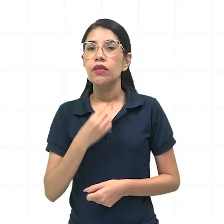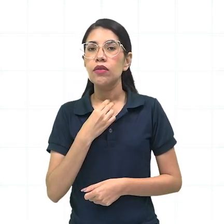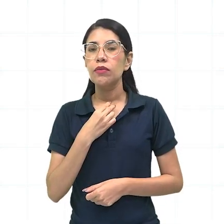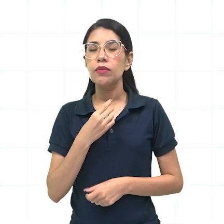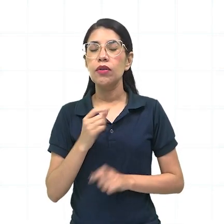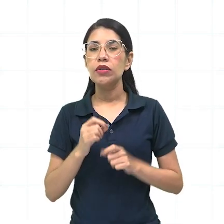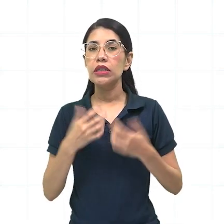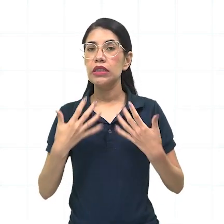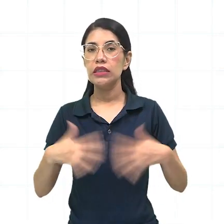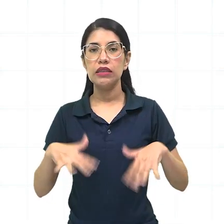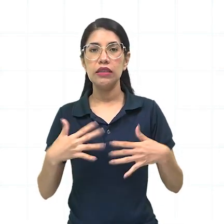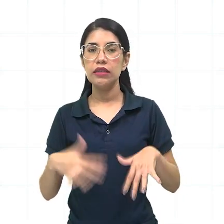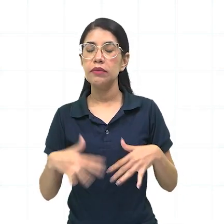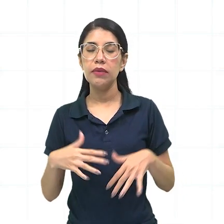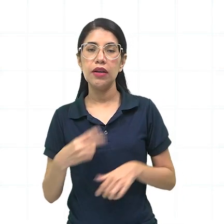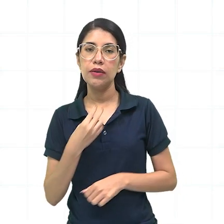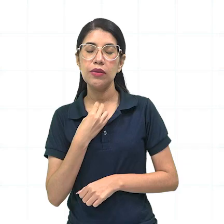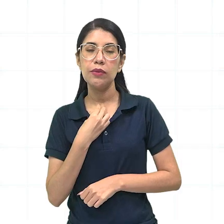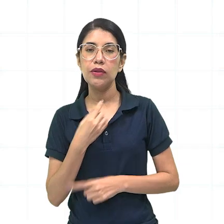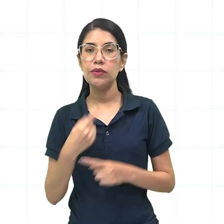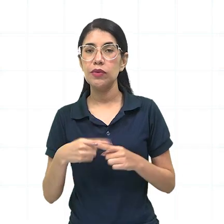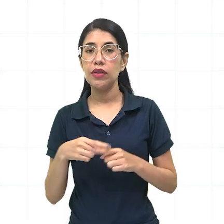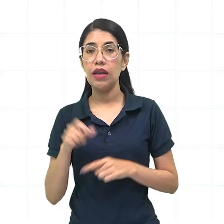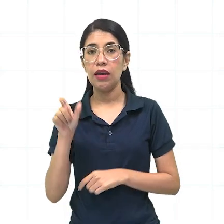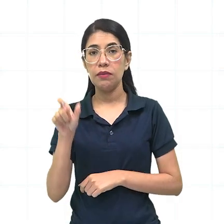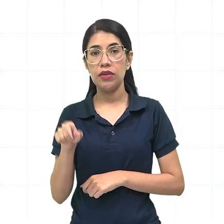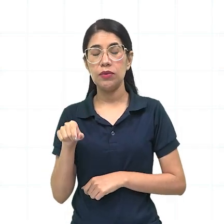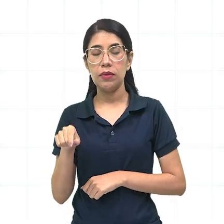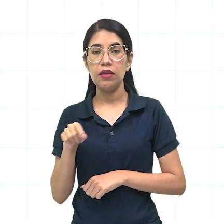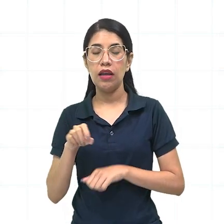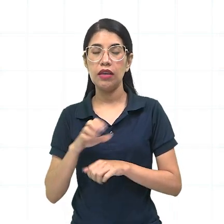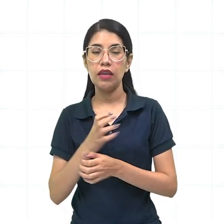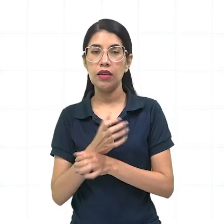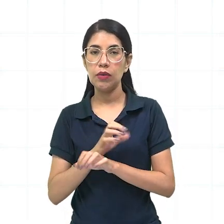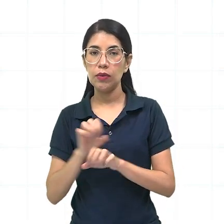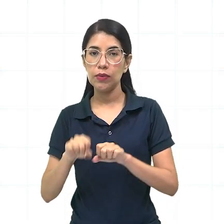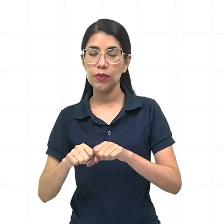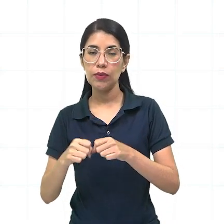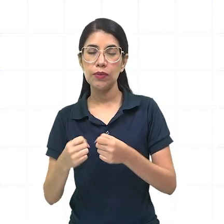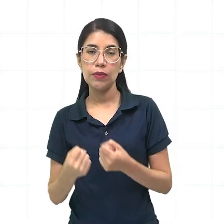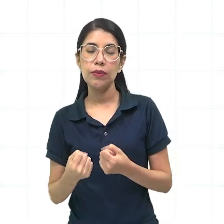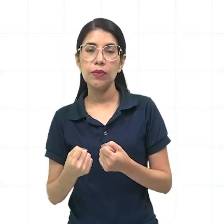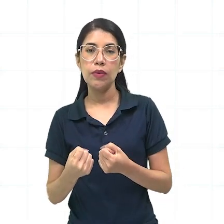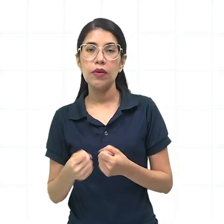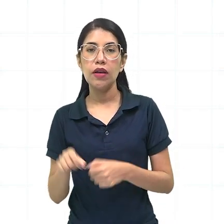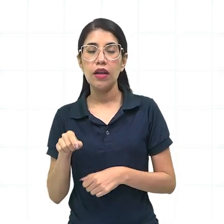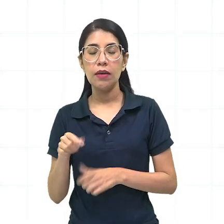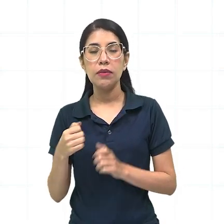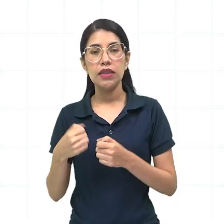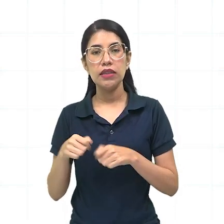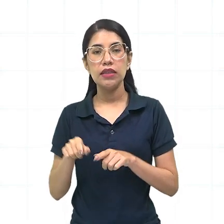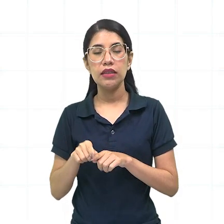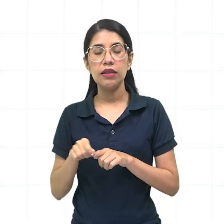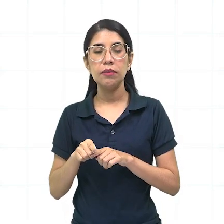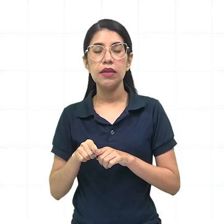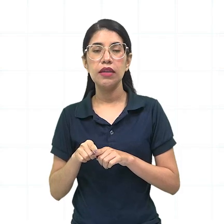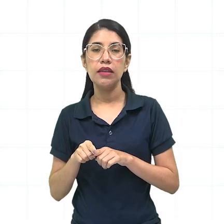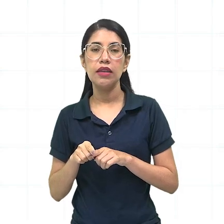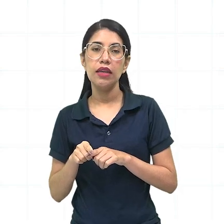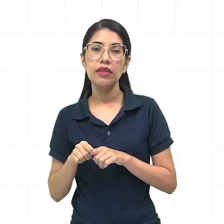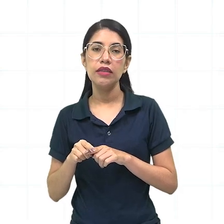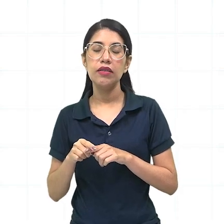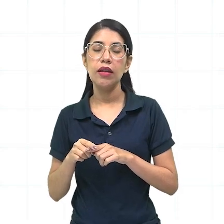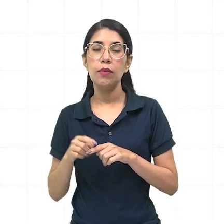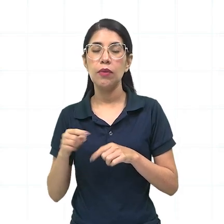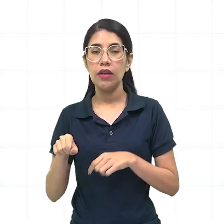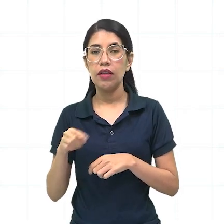logo desesperado, até porque a pessoa que está com o osso quebrado também vai estar